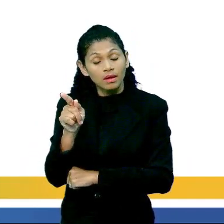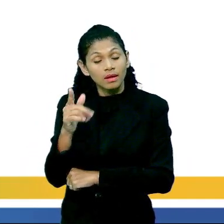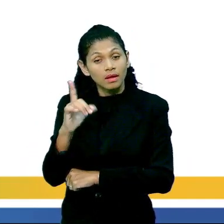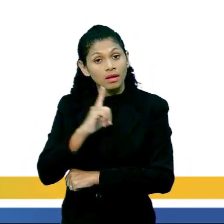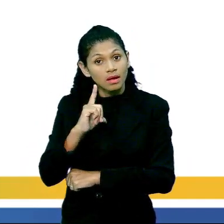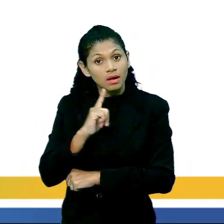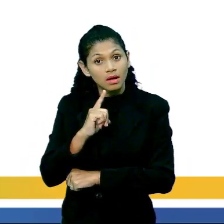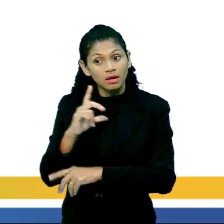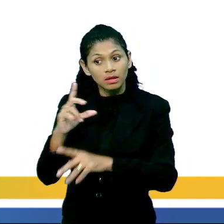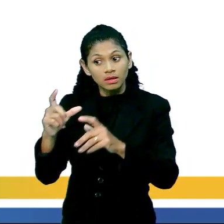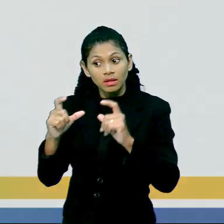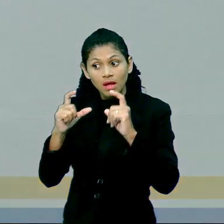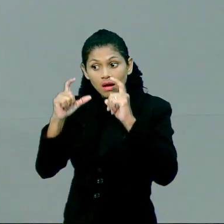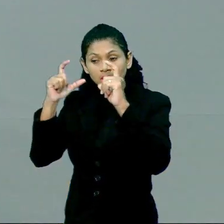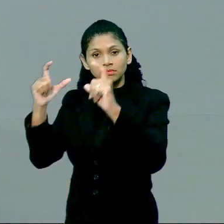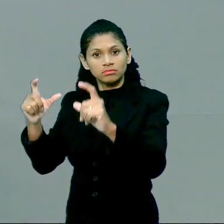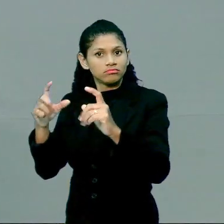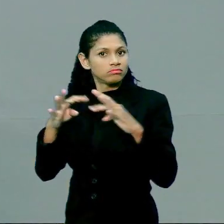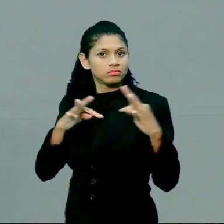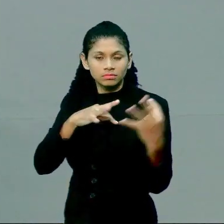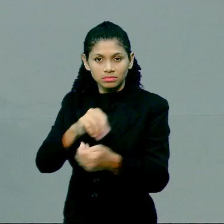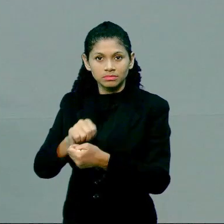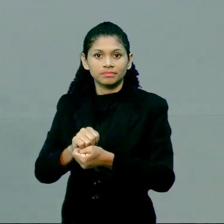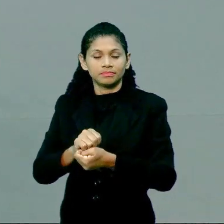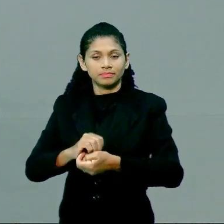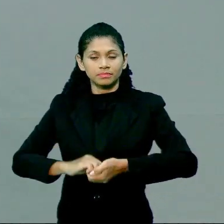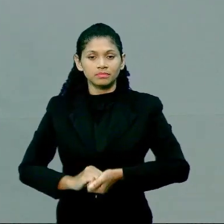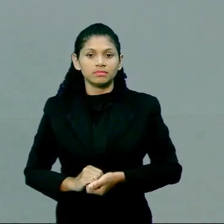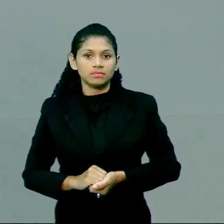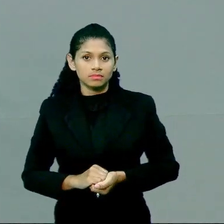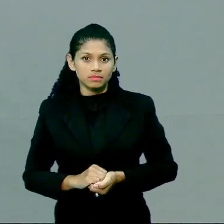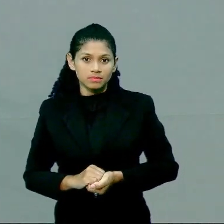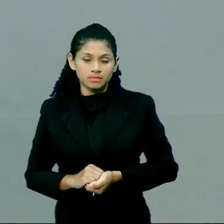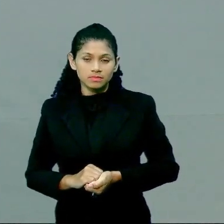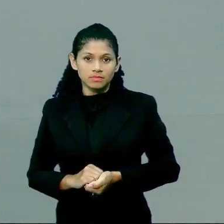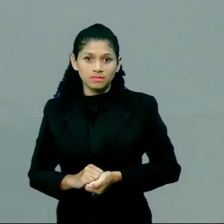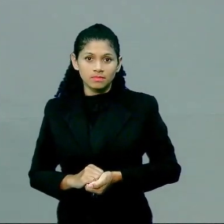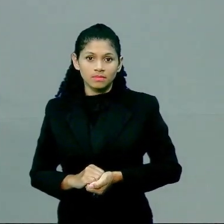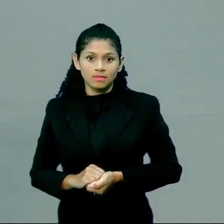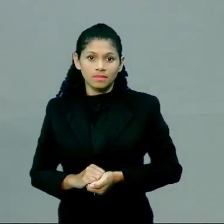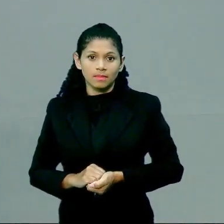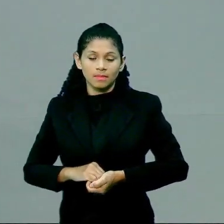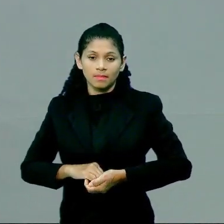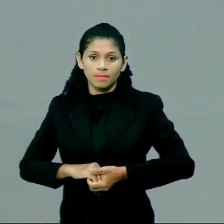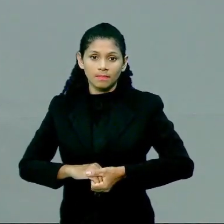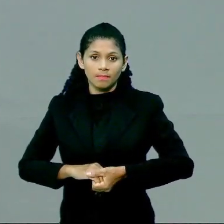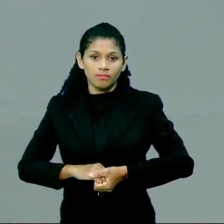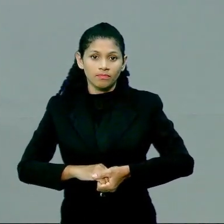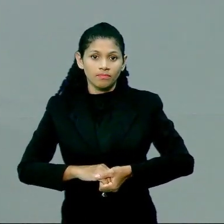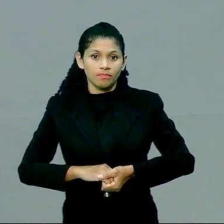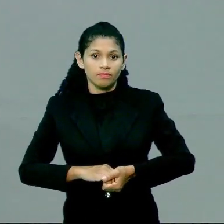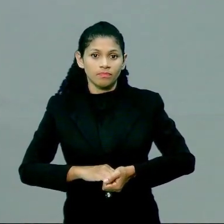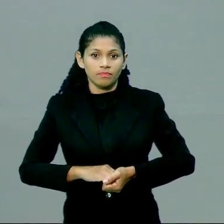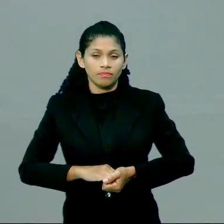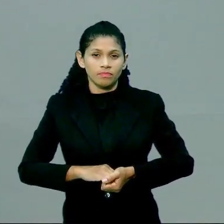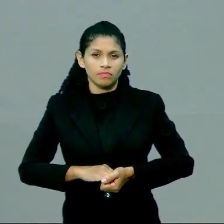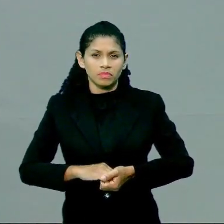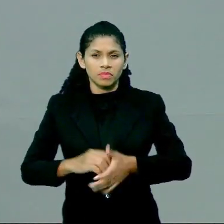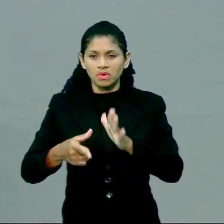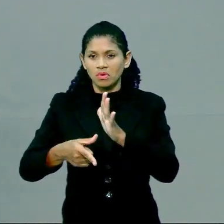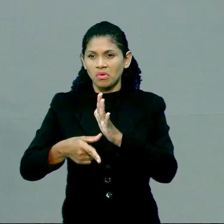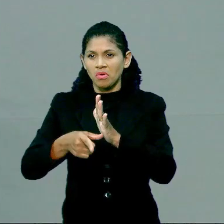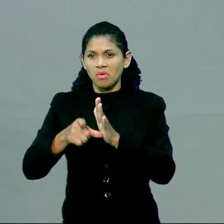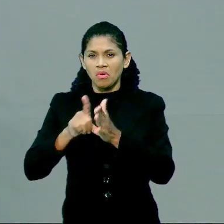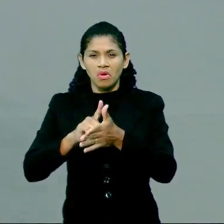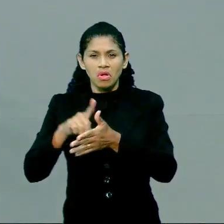ó não pegar ovo ou seja não a gente também utiliza essa expressão falar ontem eu não preguei